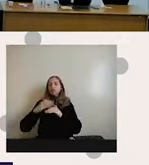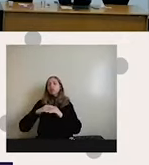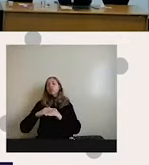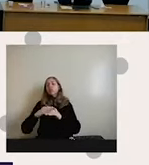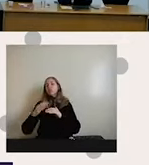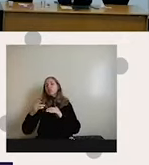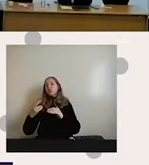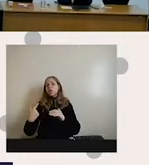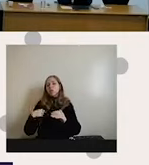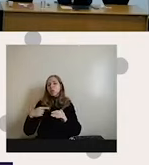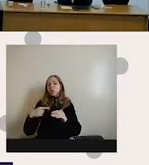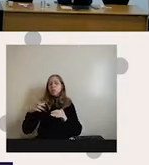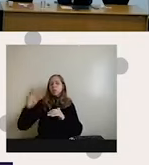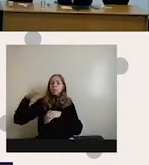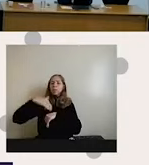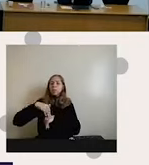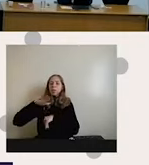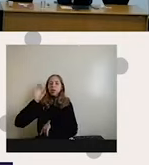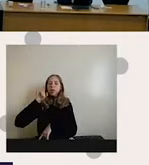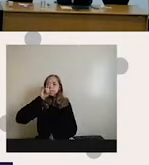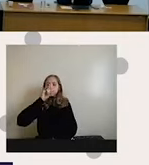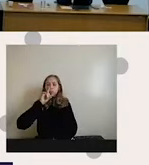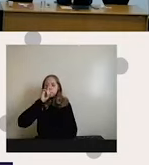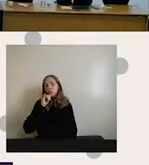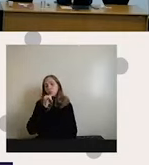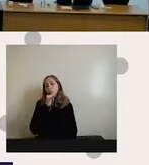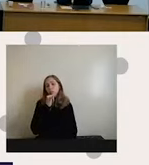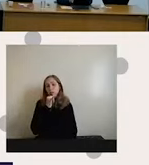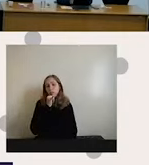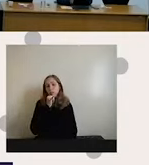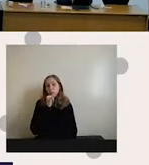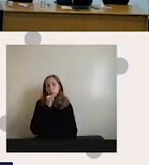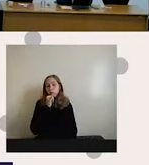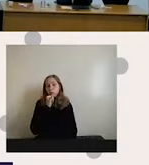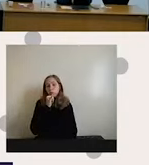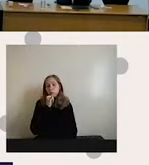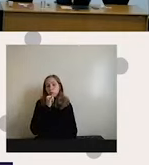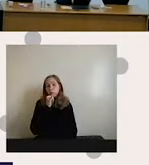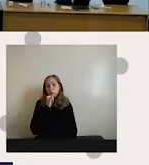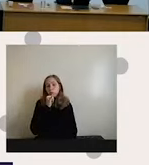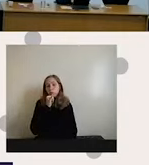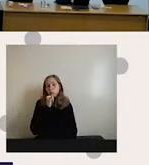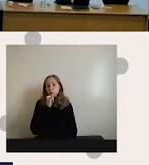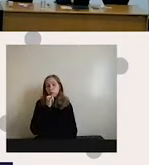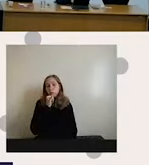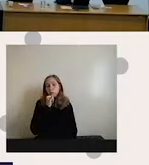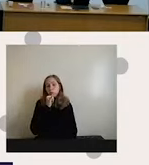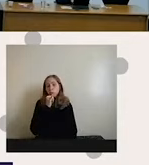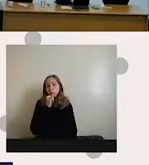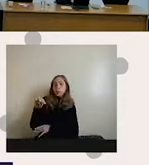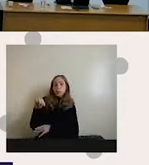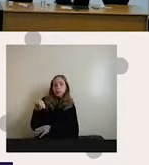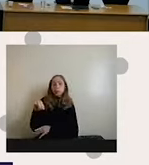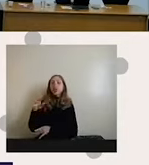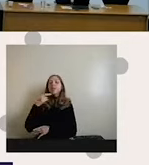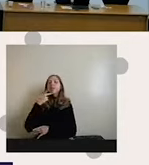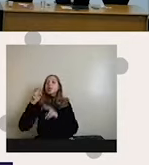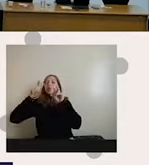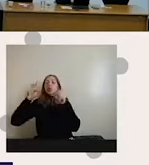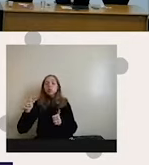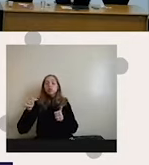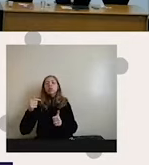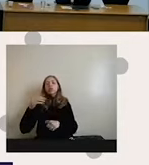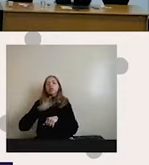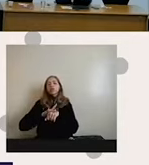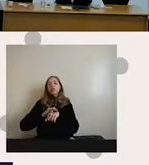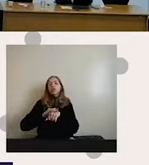né? Então, o professor René Mendes coloca que na justiça se fala muito de doença ocupacional, que ele traduz como um